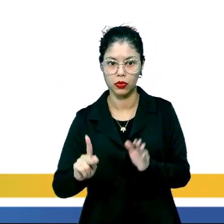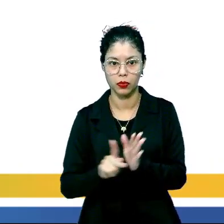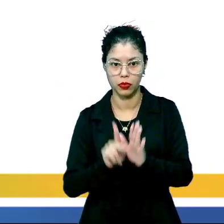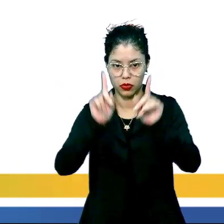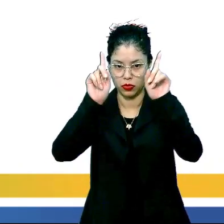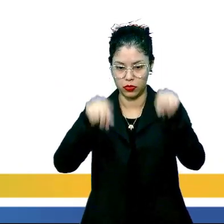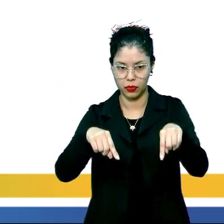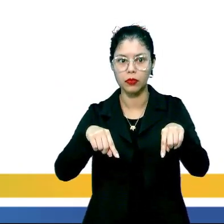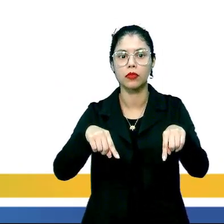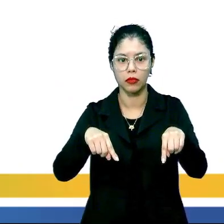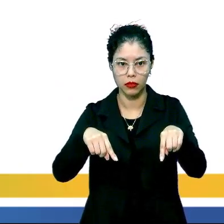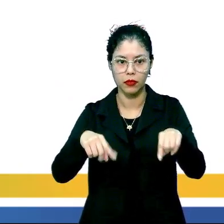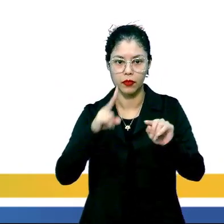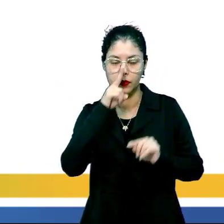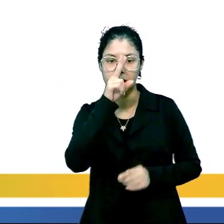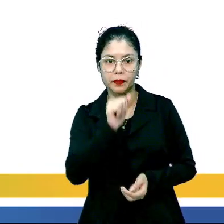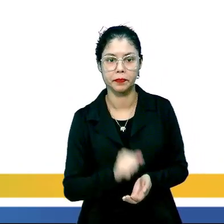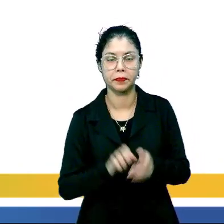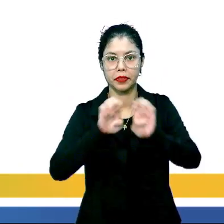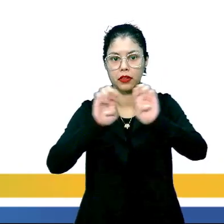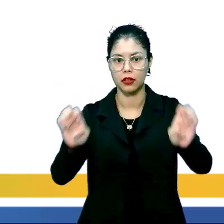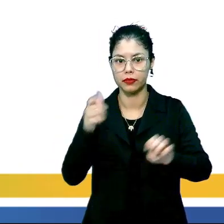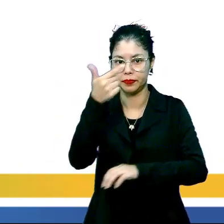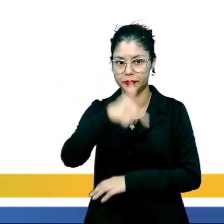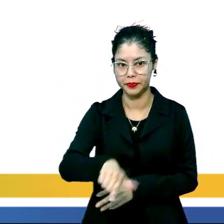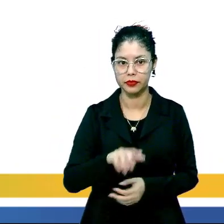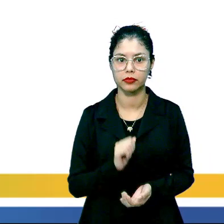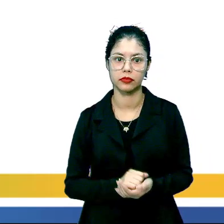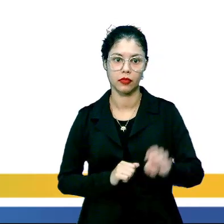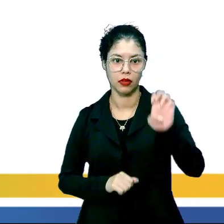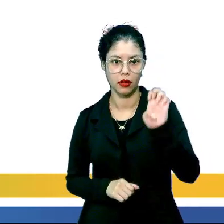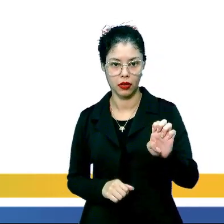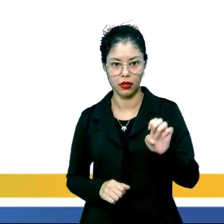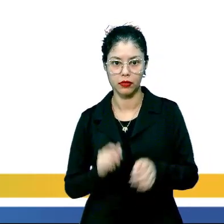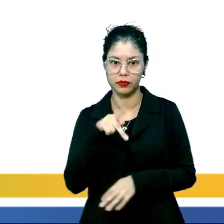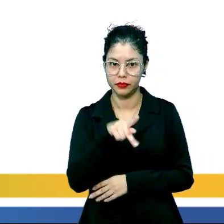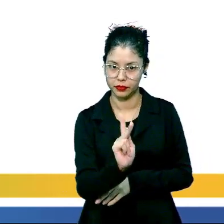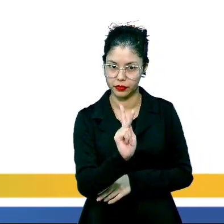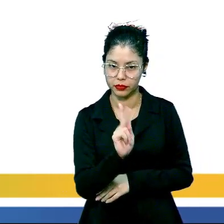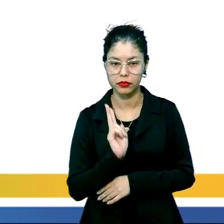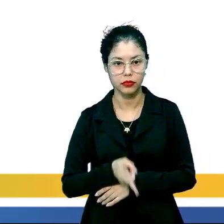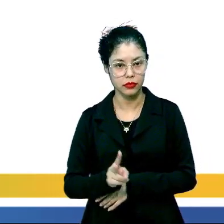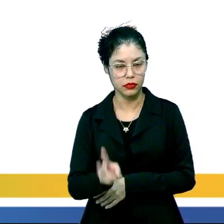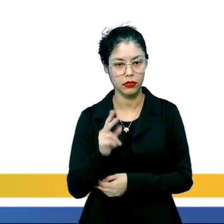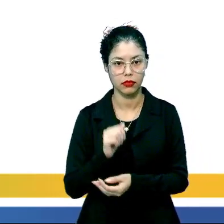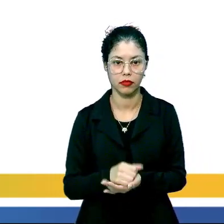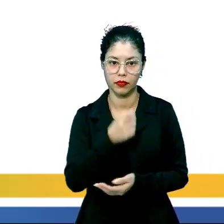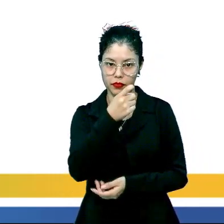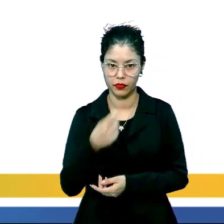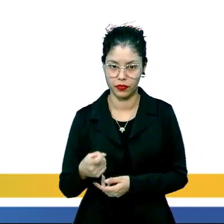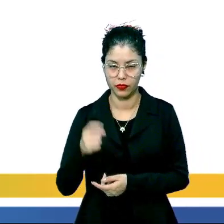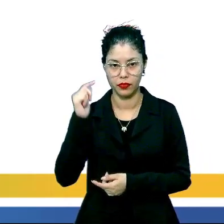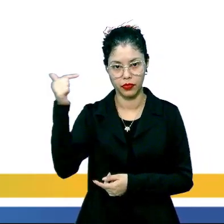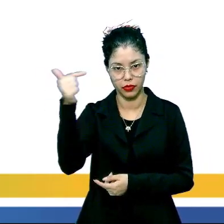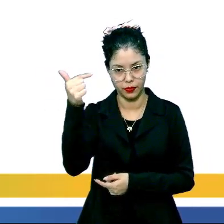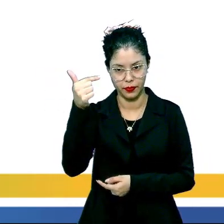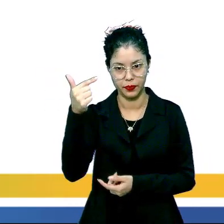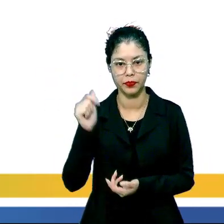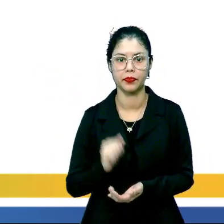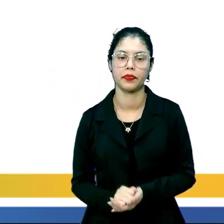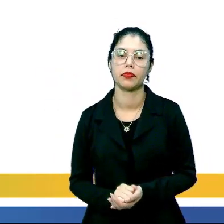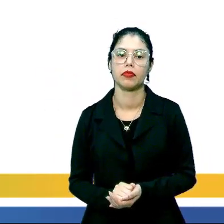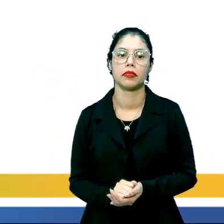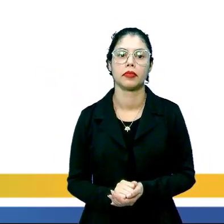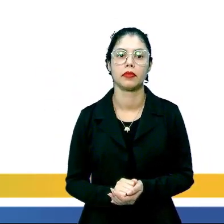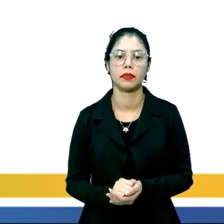da força elástica. E a equação vai se repetir. O K da constante da mola, vezes o X ao quadrado,